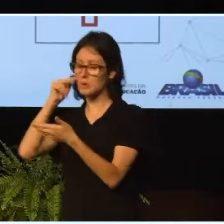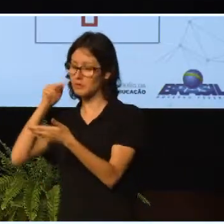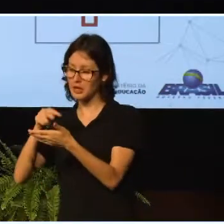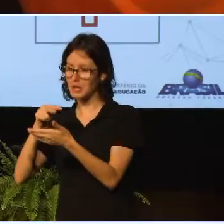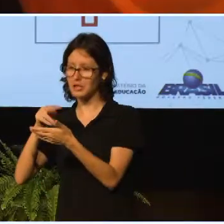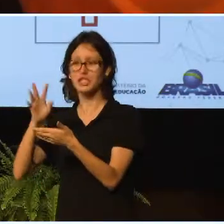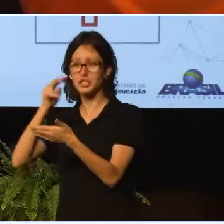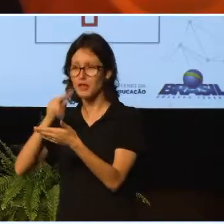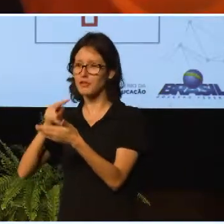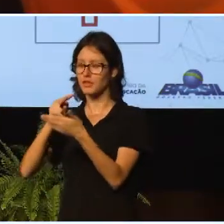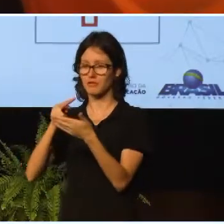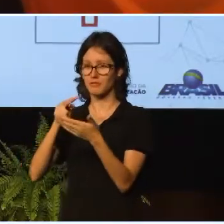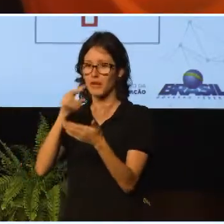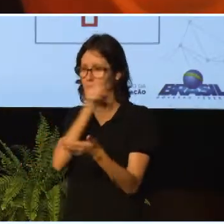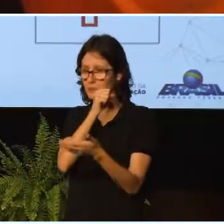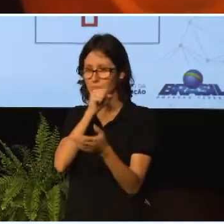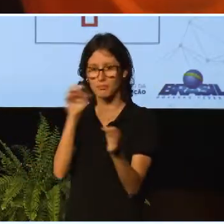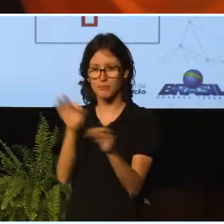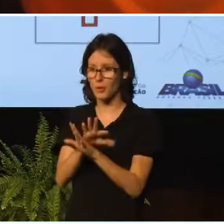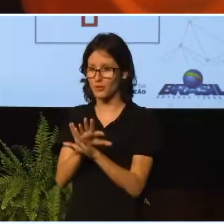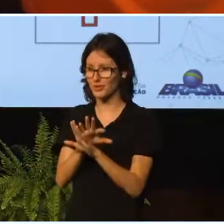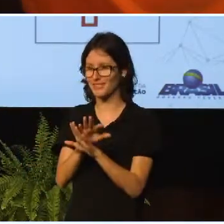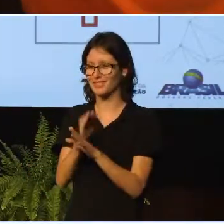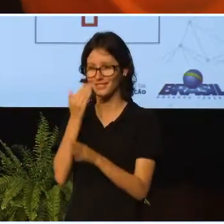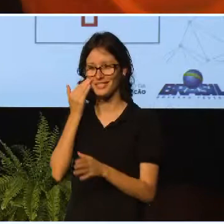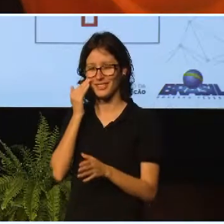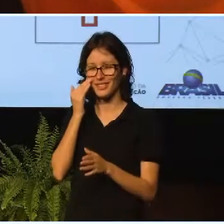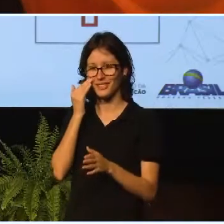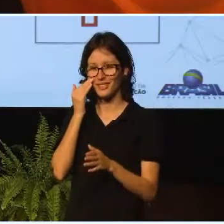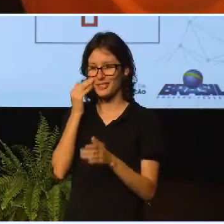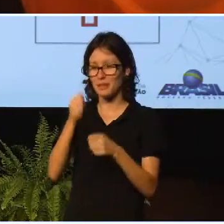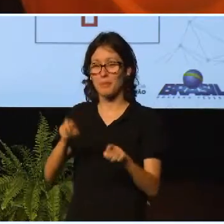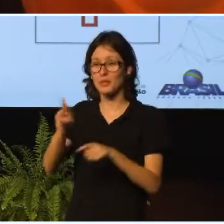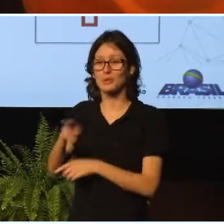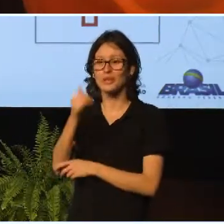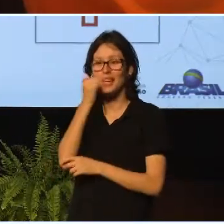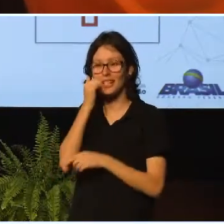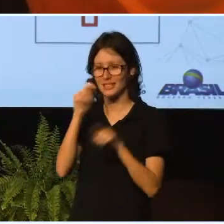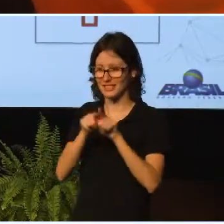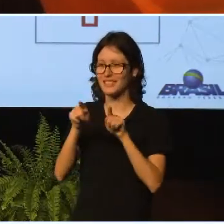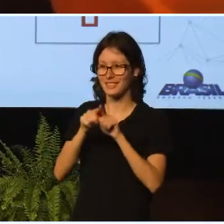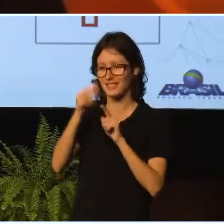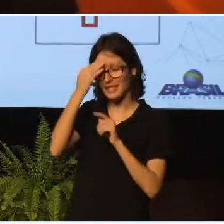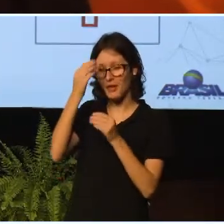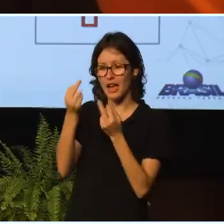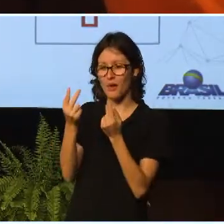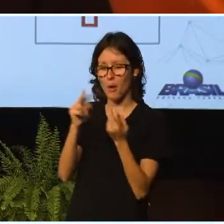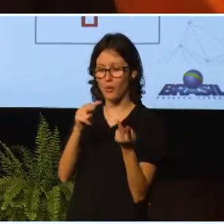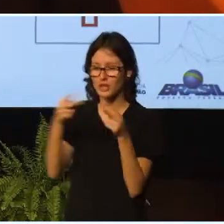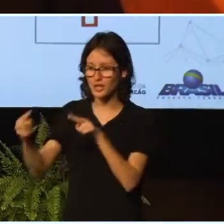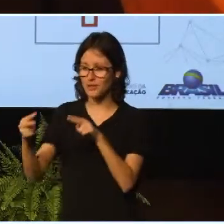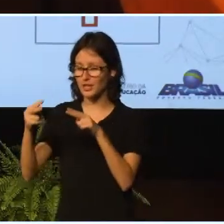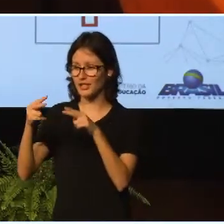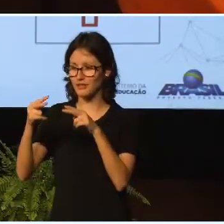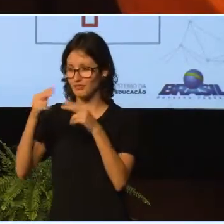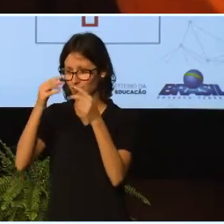ver? Já viu. Não precisa pegar o celular na mão. Deu para entender?